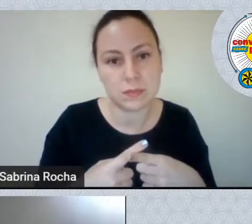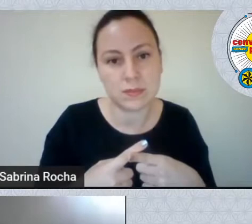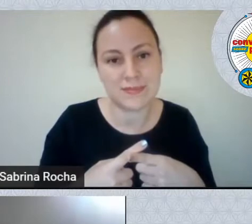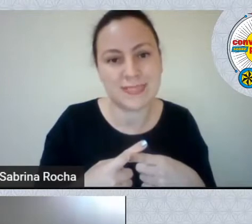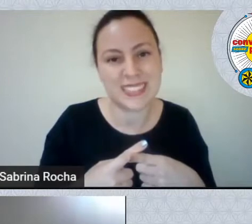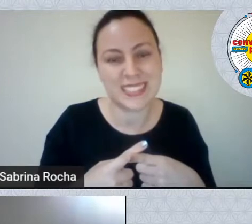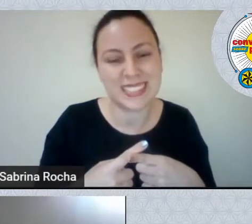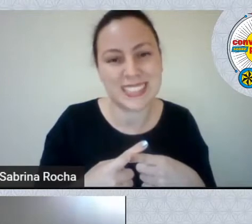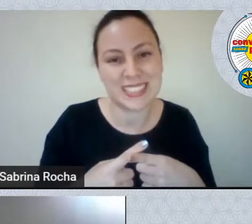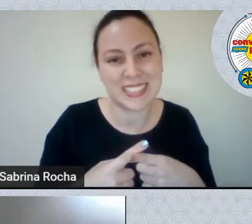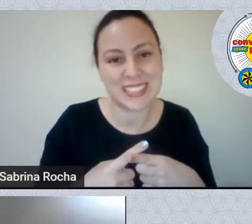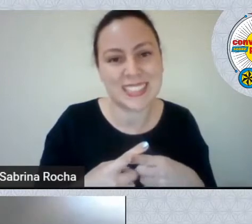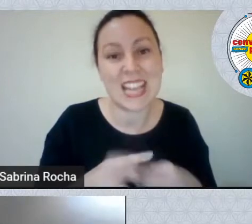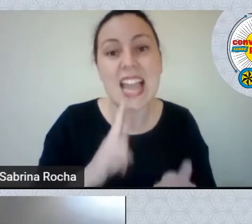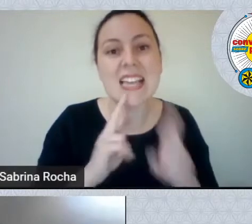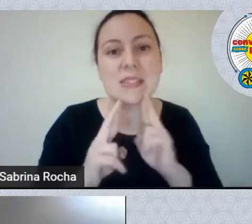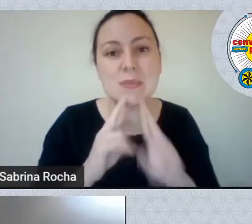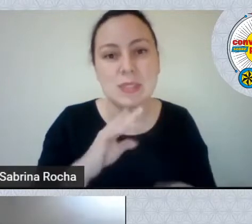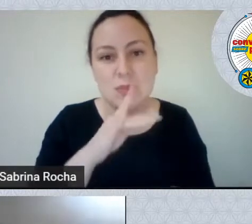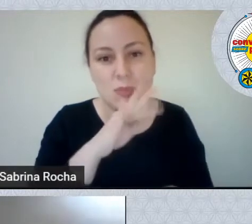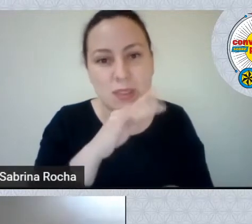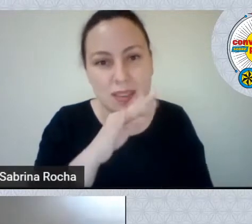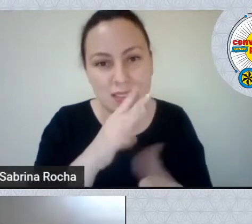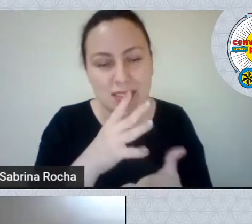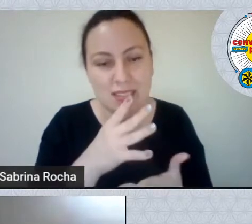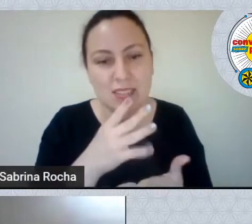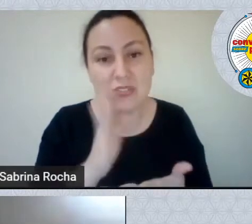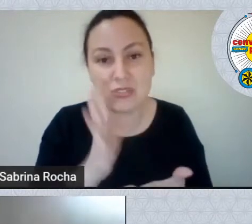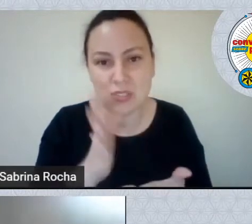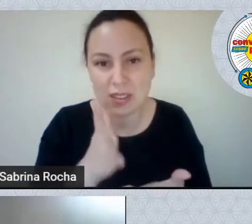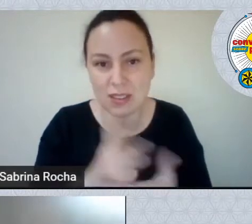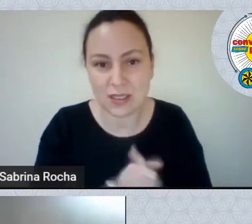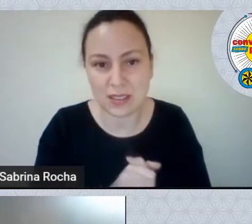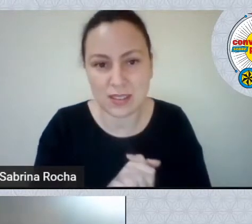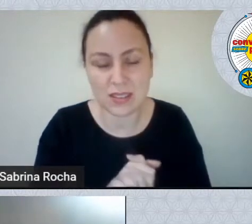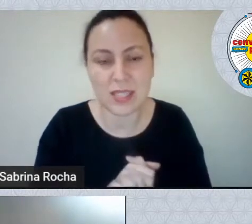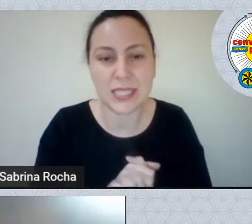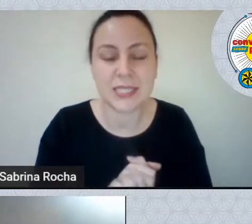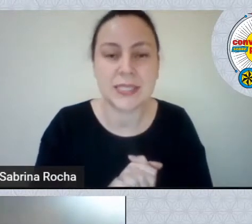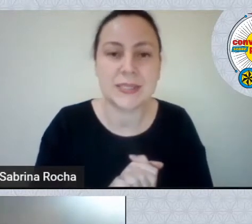respostas muito ruins, né? No outro e em nós mesmos.